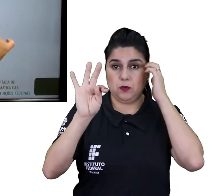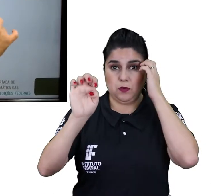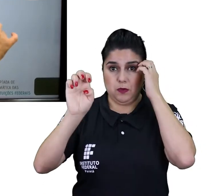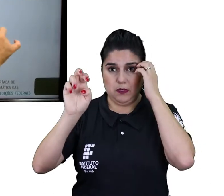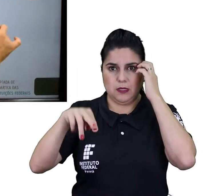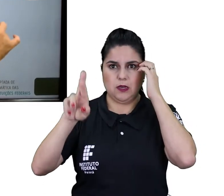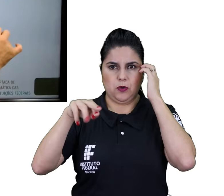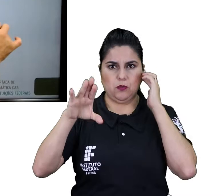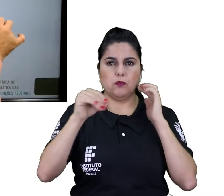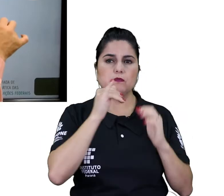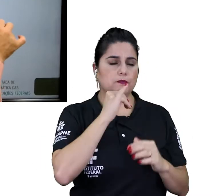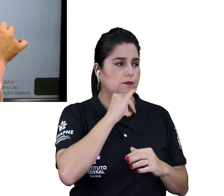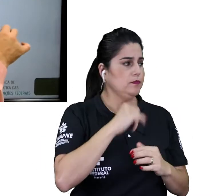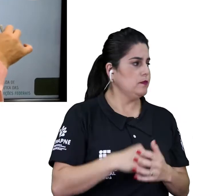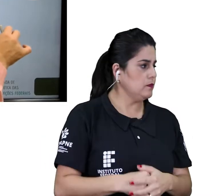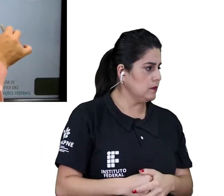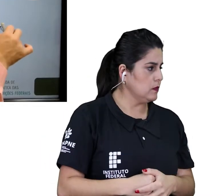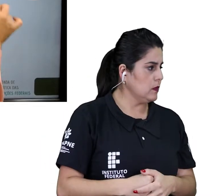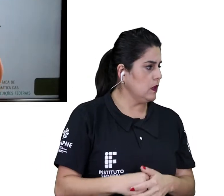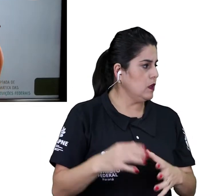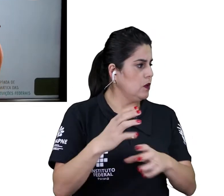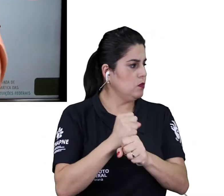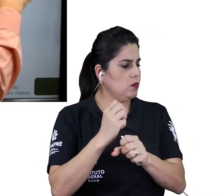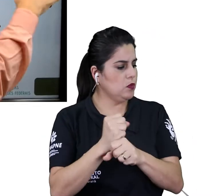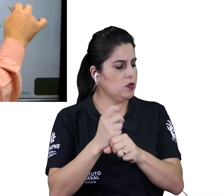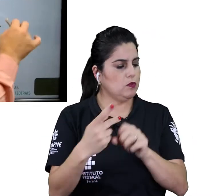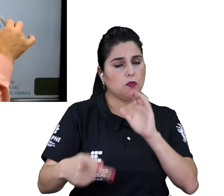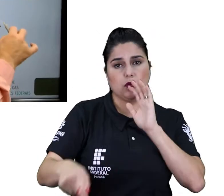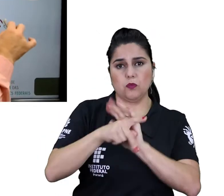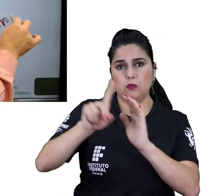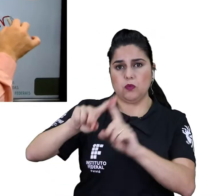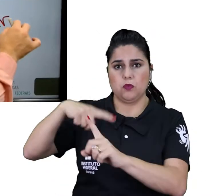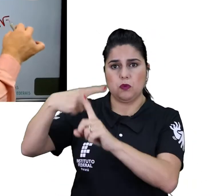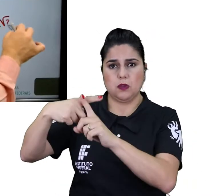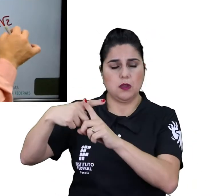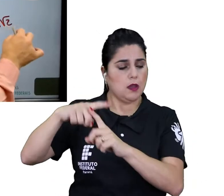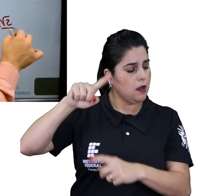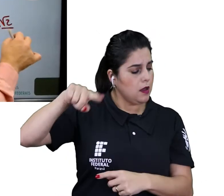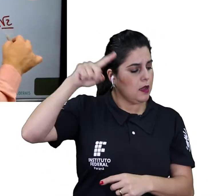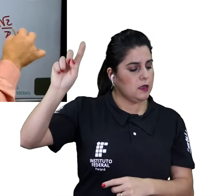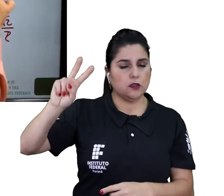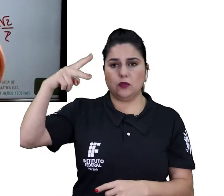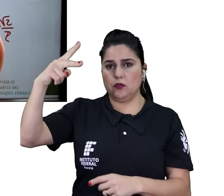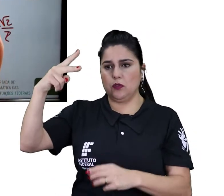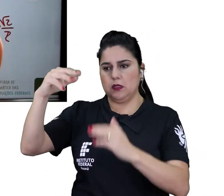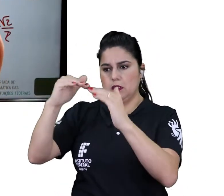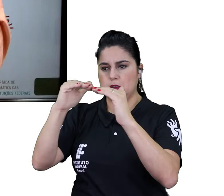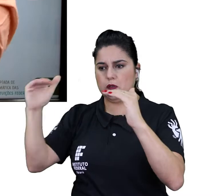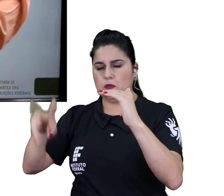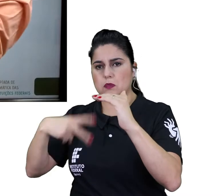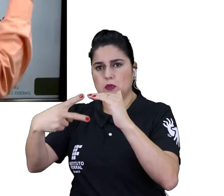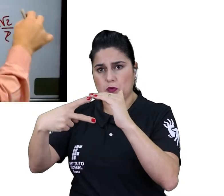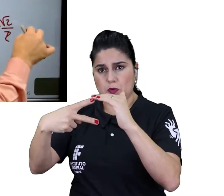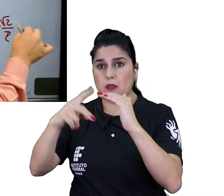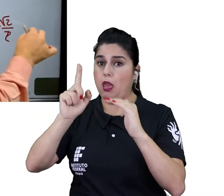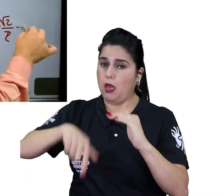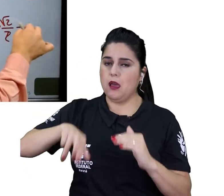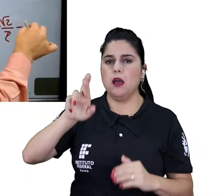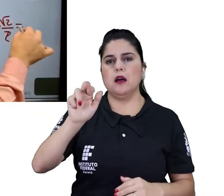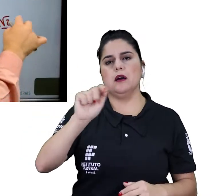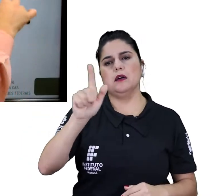o segundo termo, e multiplico por raiz de 2 sobre 2, que é a razão, eu